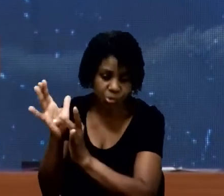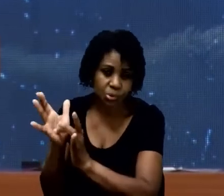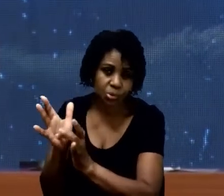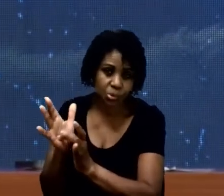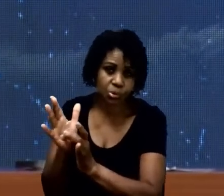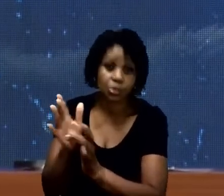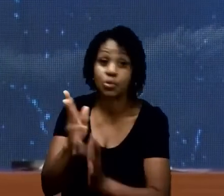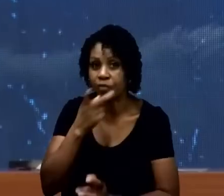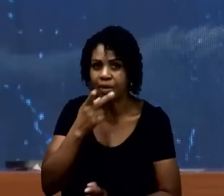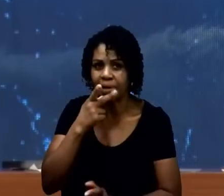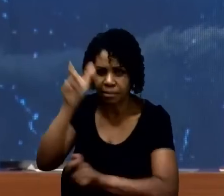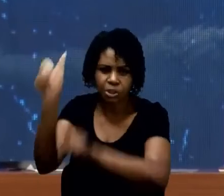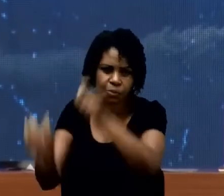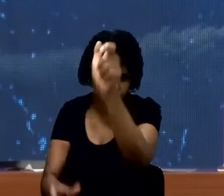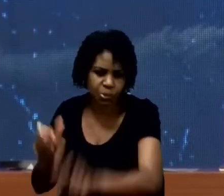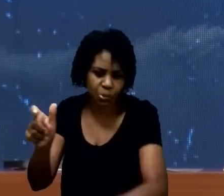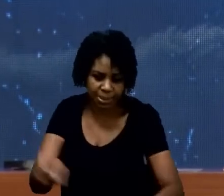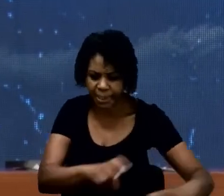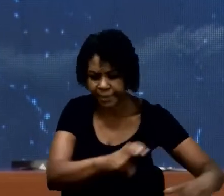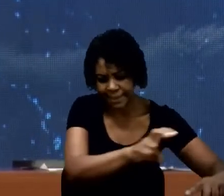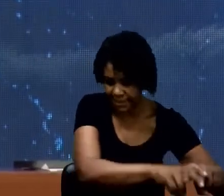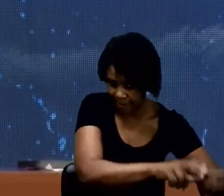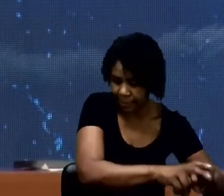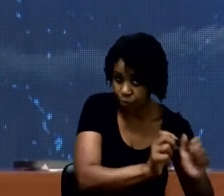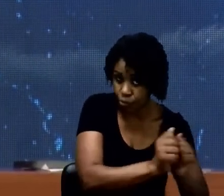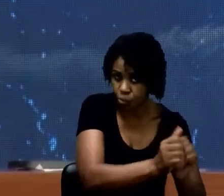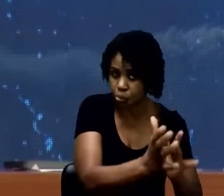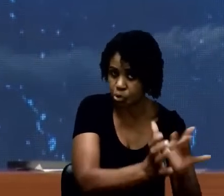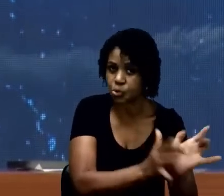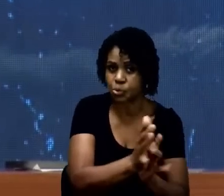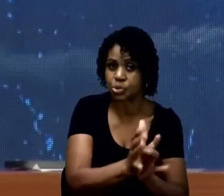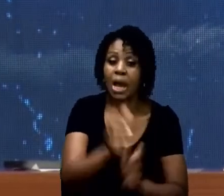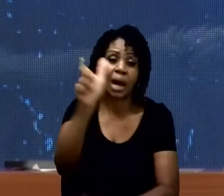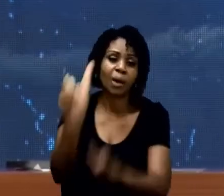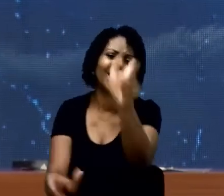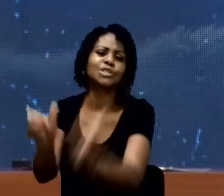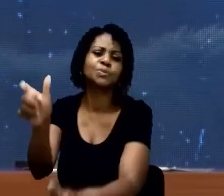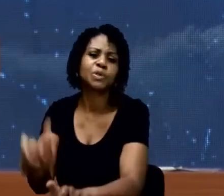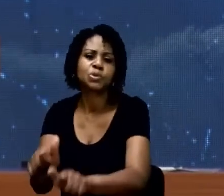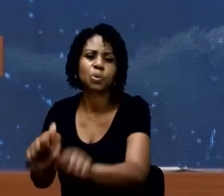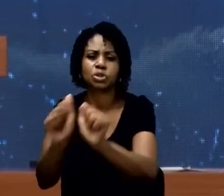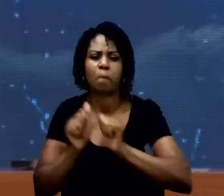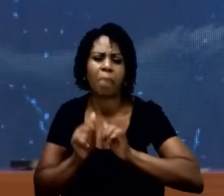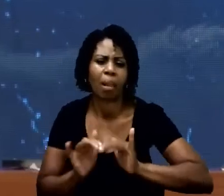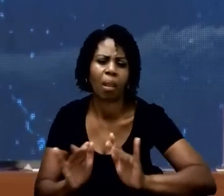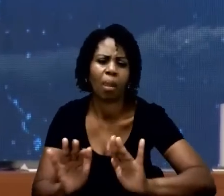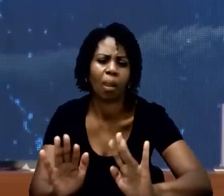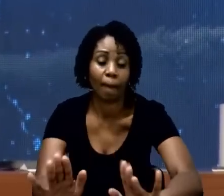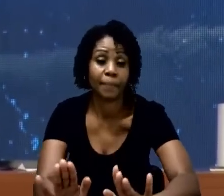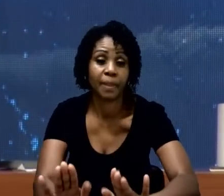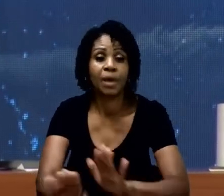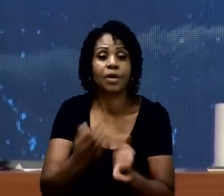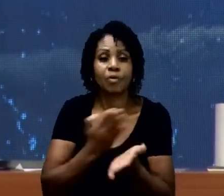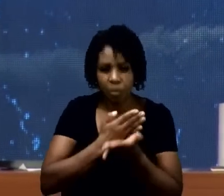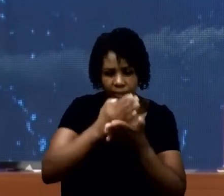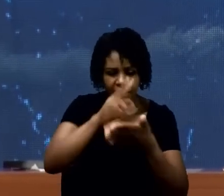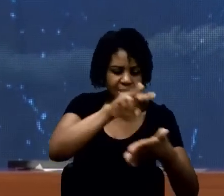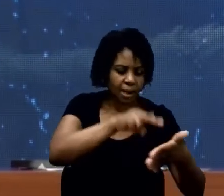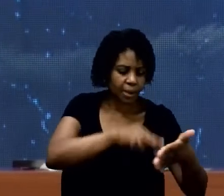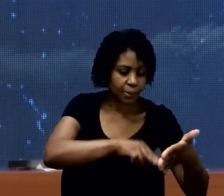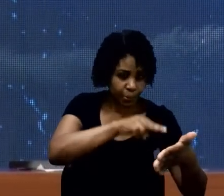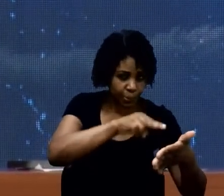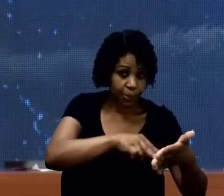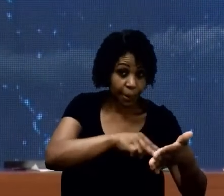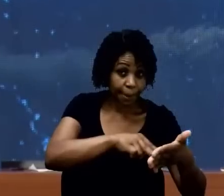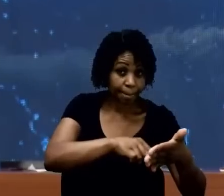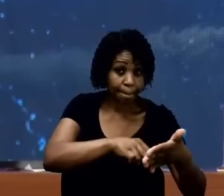Agora eu estou na multidão. Deixa o endemoniado sentado ali do lado de Jesus. Agora é a multidão. Eu vou começar antes no 14. Os